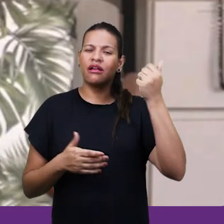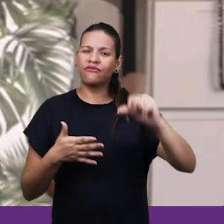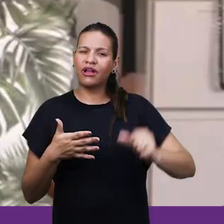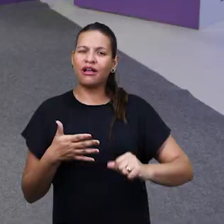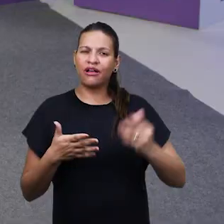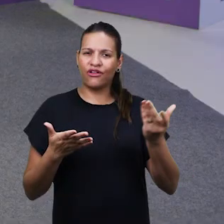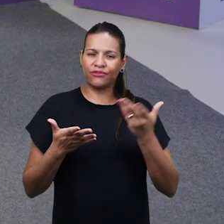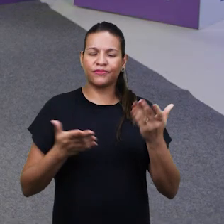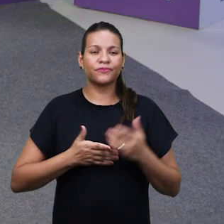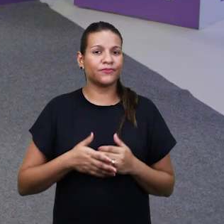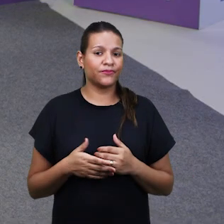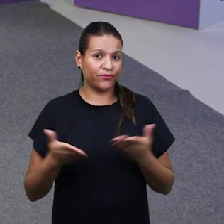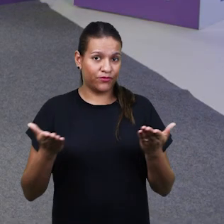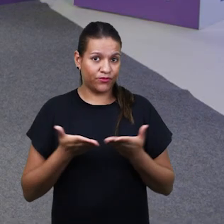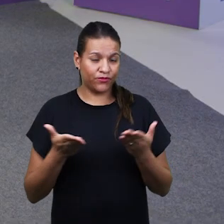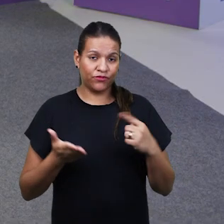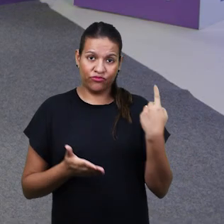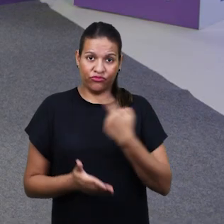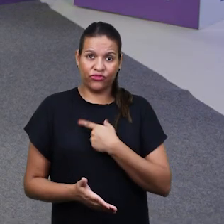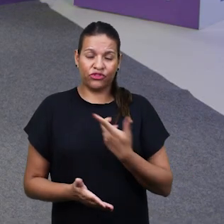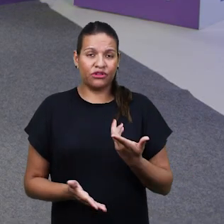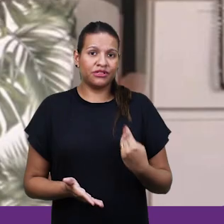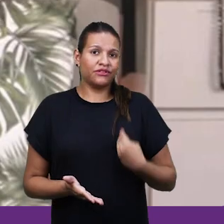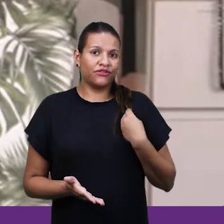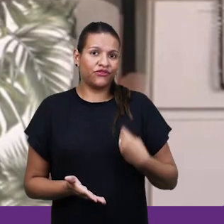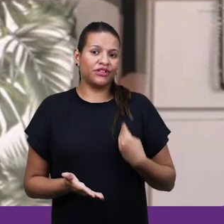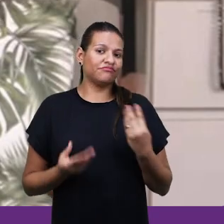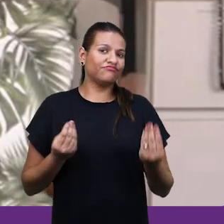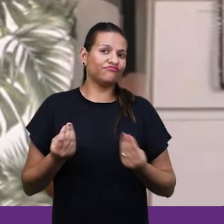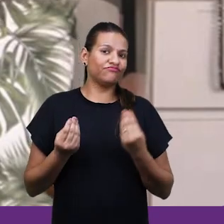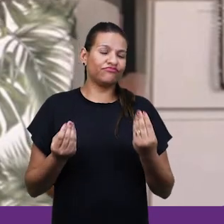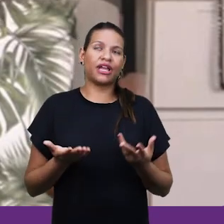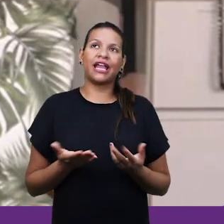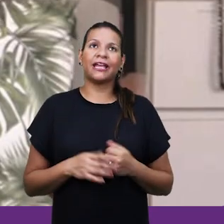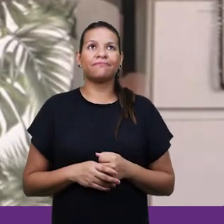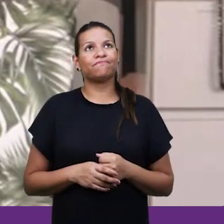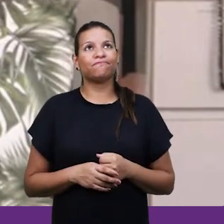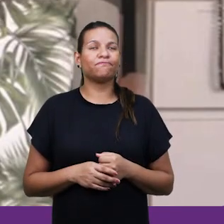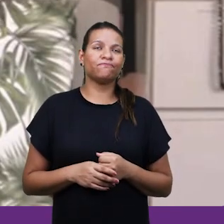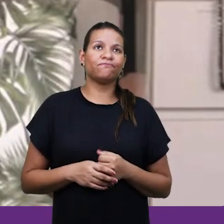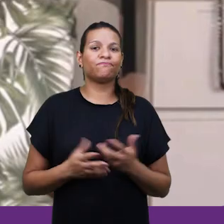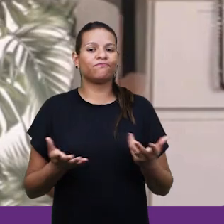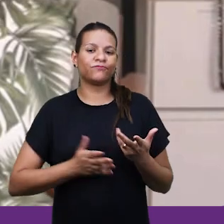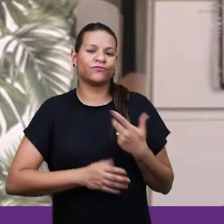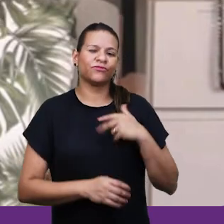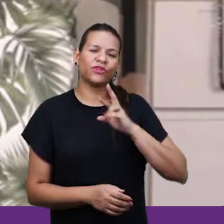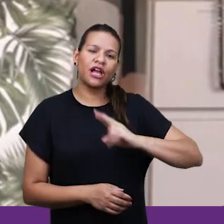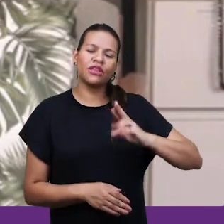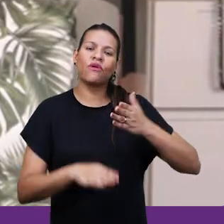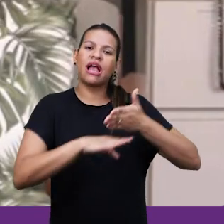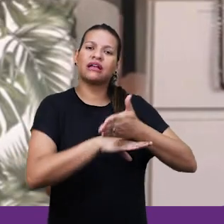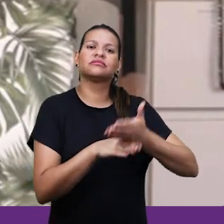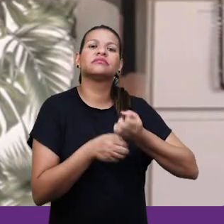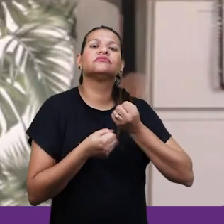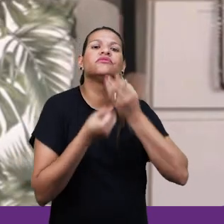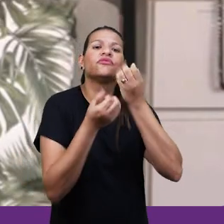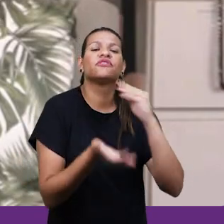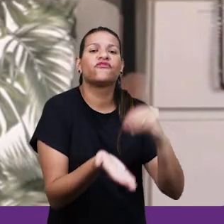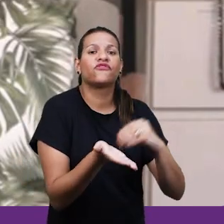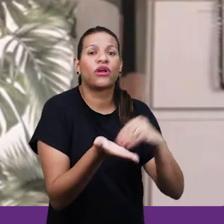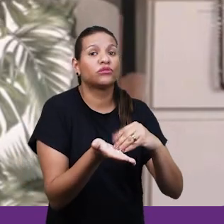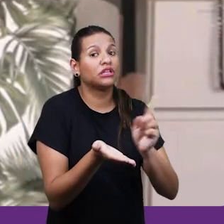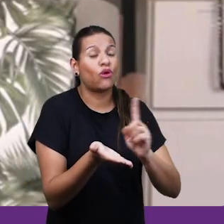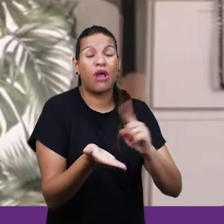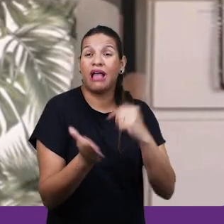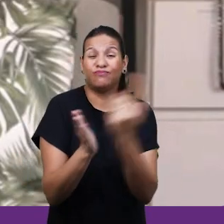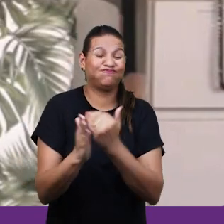nesse contexto. Hoje nós vivemos num mundo que não é um caso de falta de acesso à informação, mas de excesso